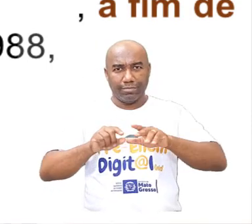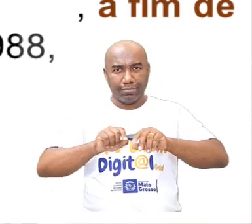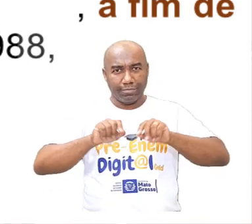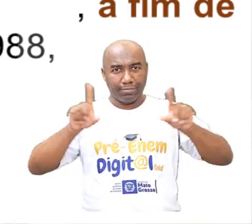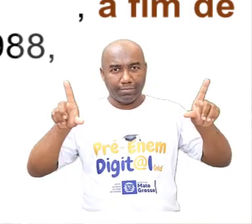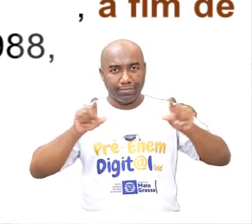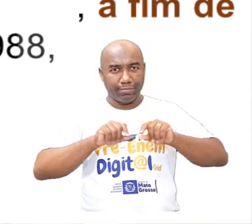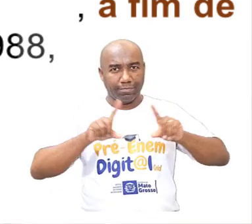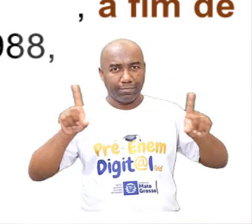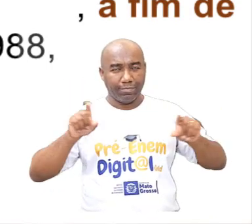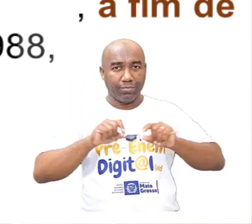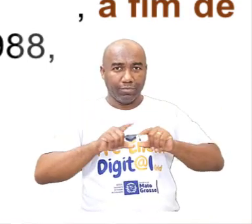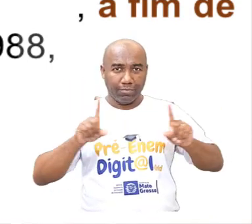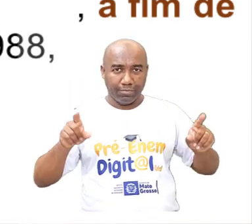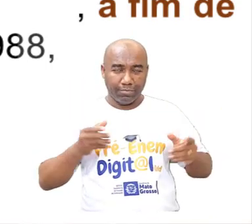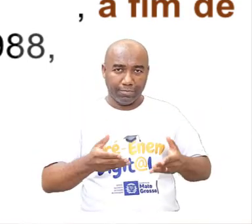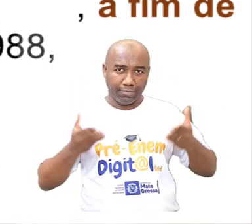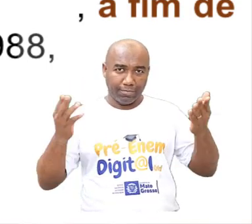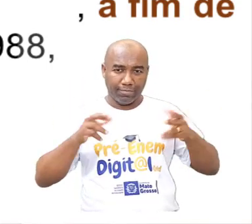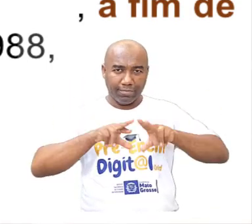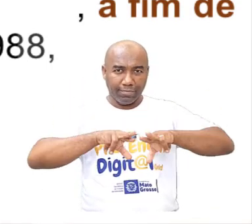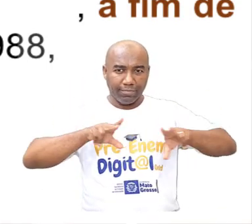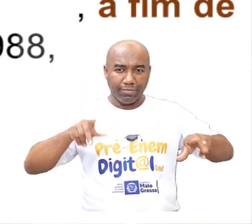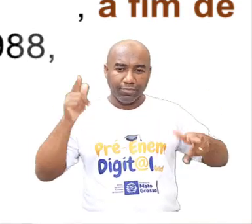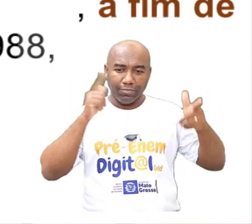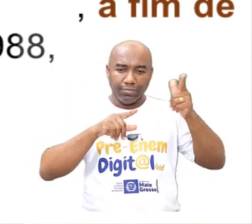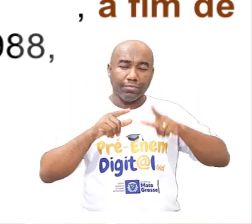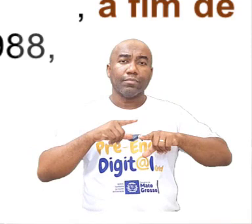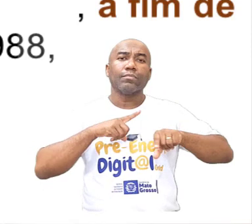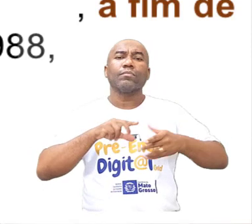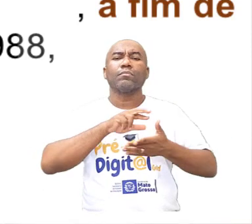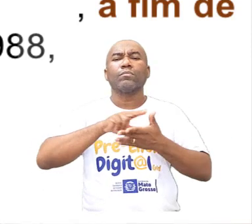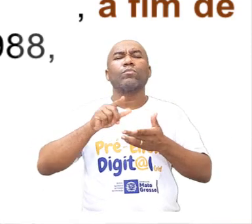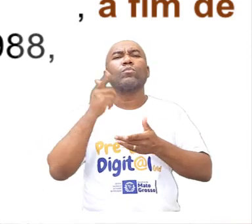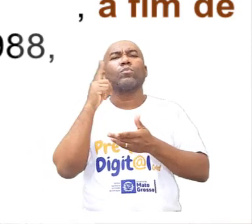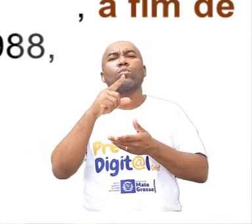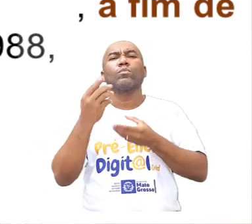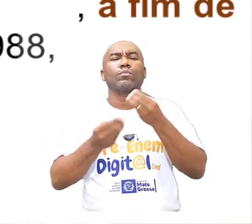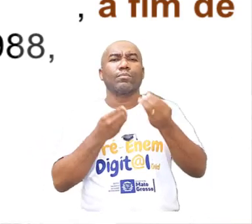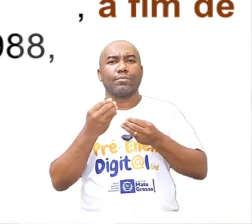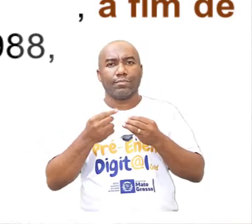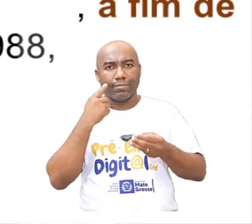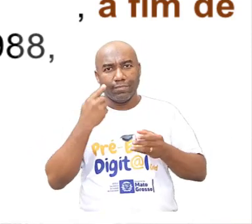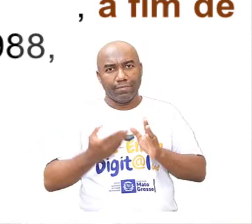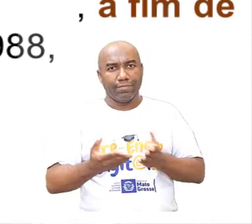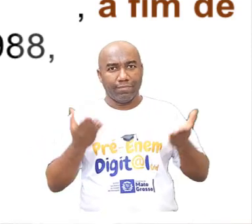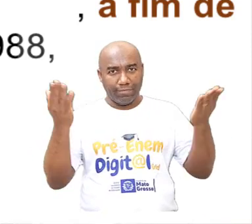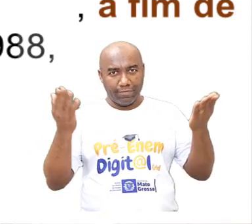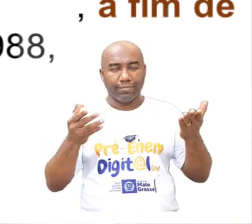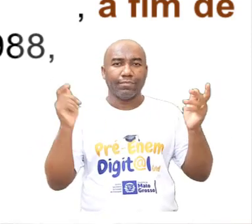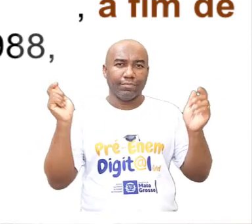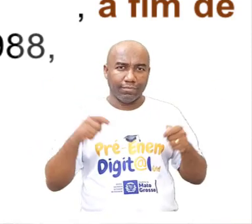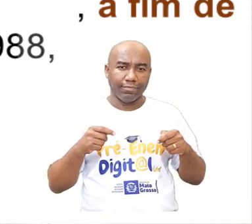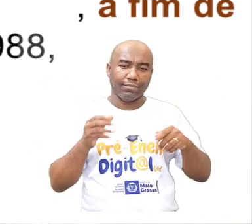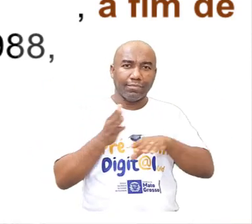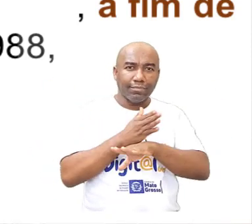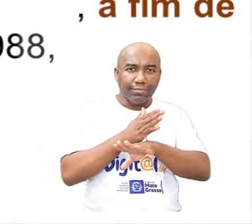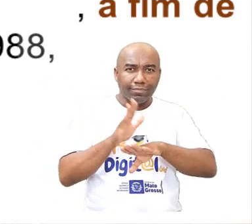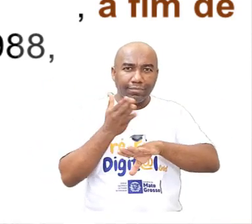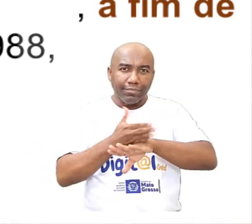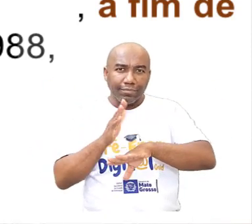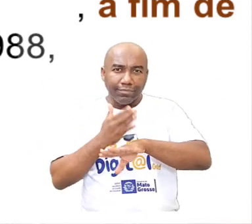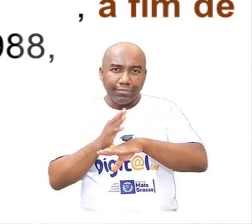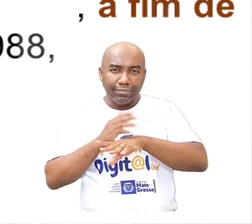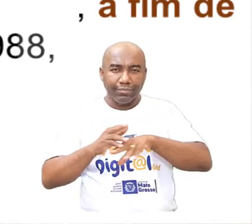tela só os elementos que ela utilizou, os elementos de coesão, para você ver que é possível